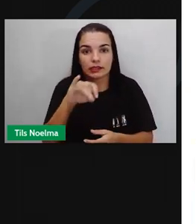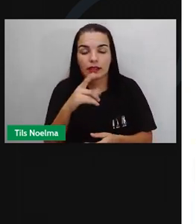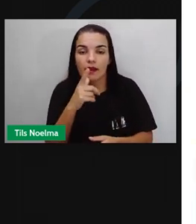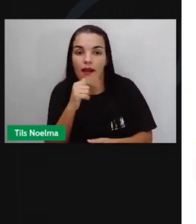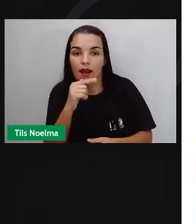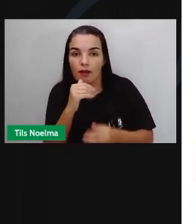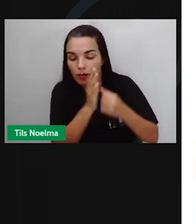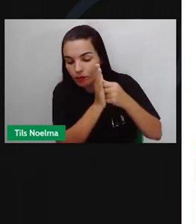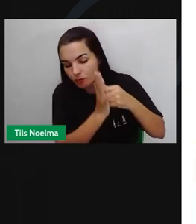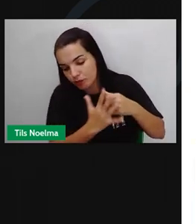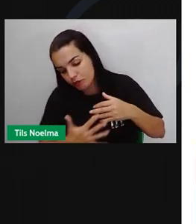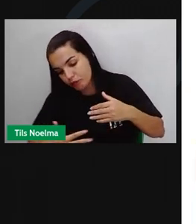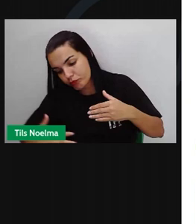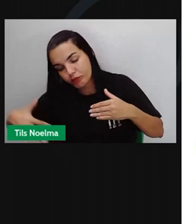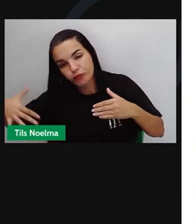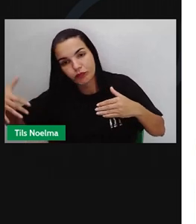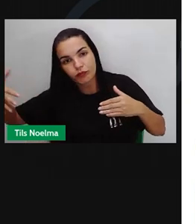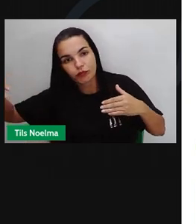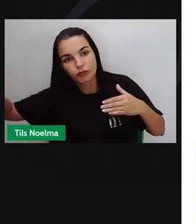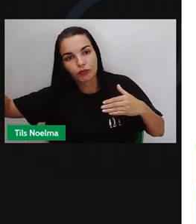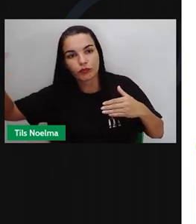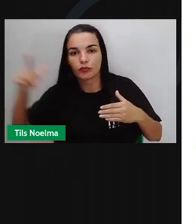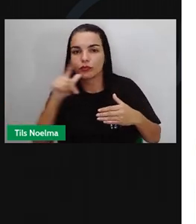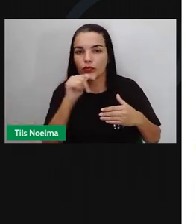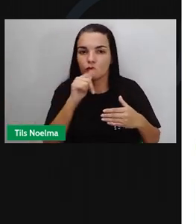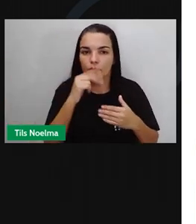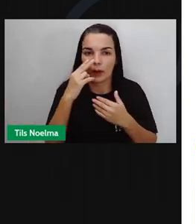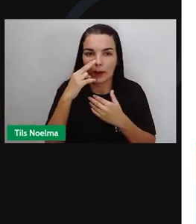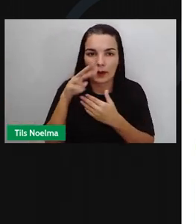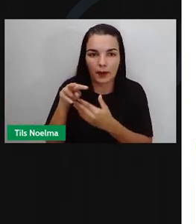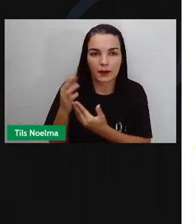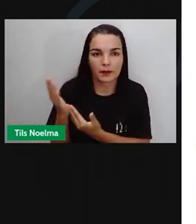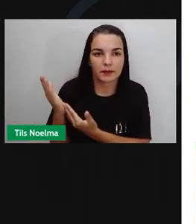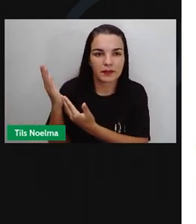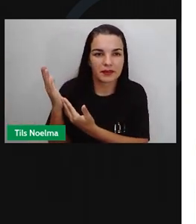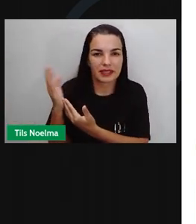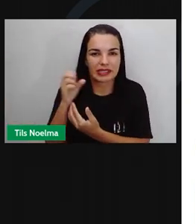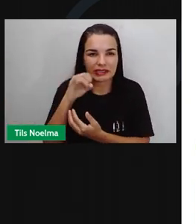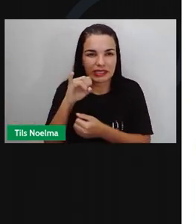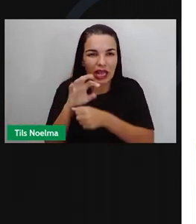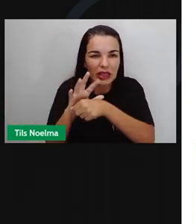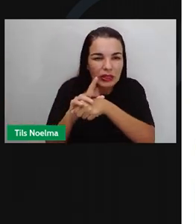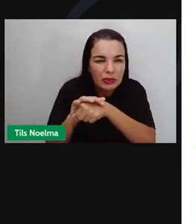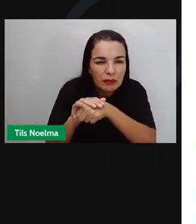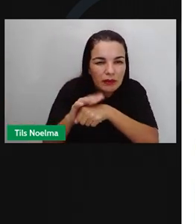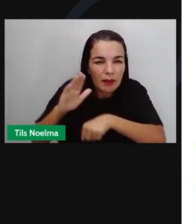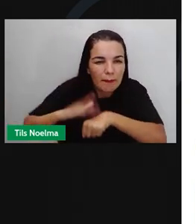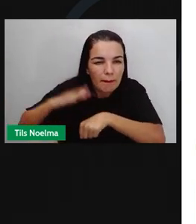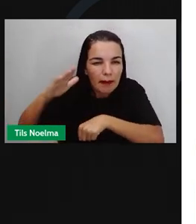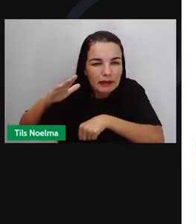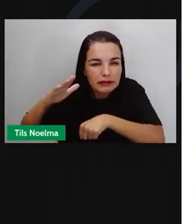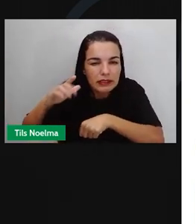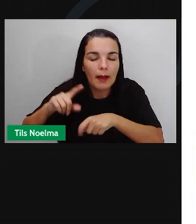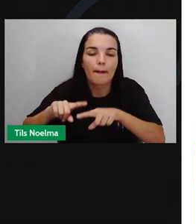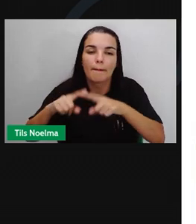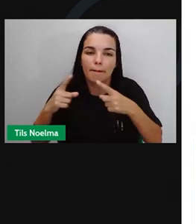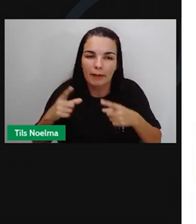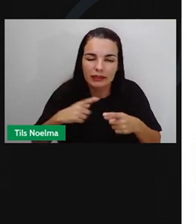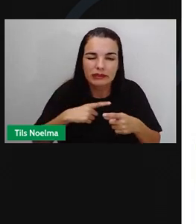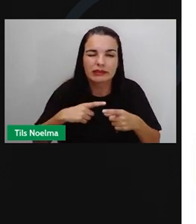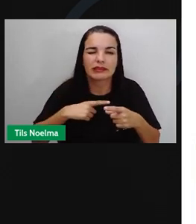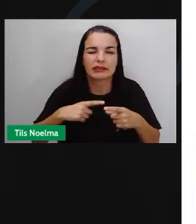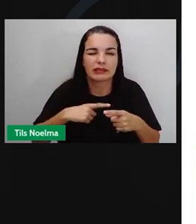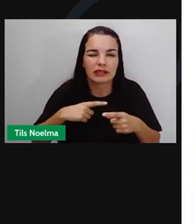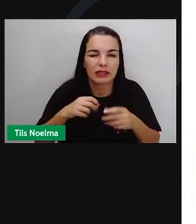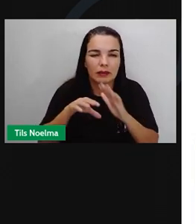hospedeiro não precisa nem sair de casa para passar ela para alguém na verdade quanto mais doente a pessoa estiver mais de bactérias ela